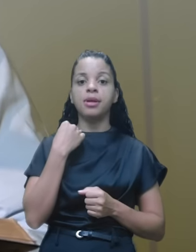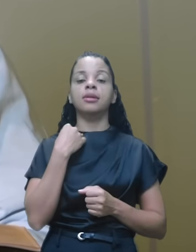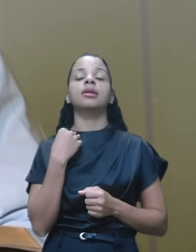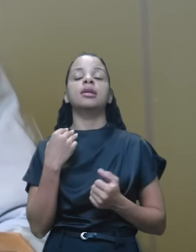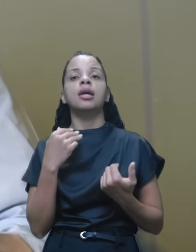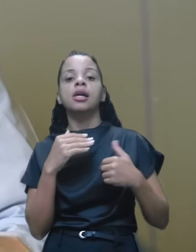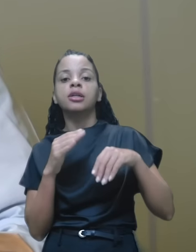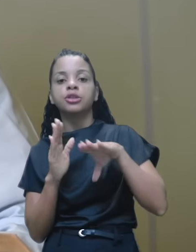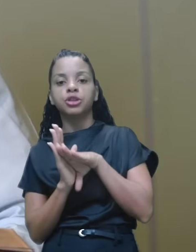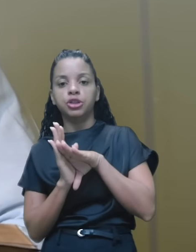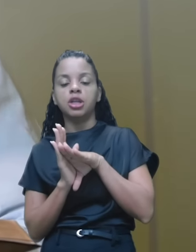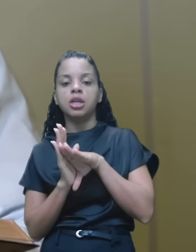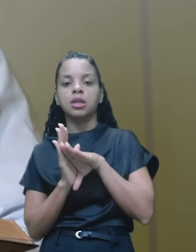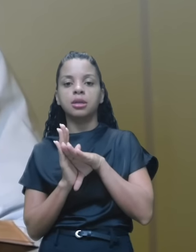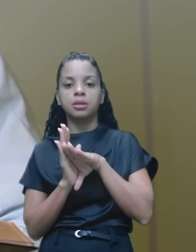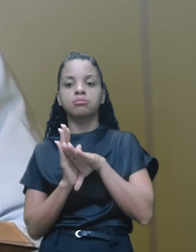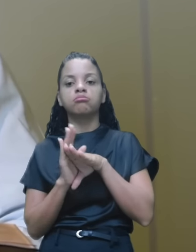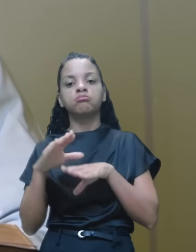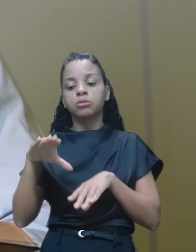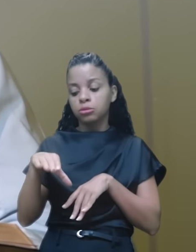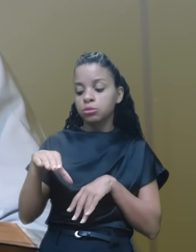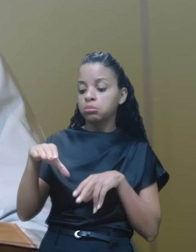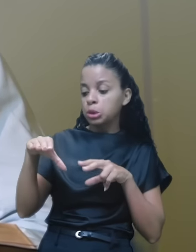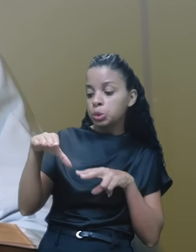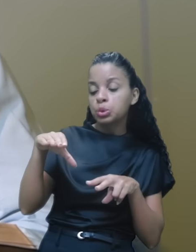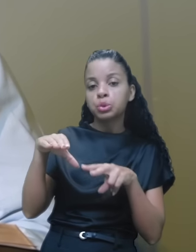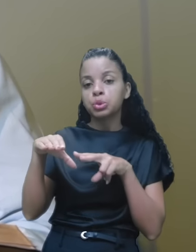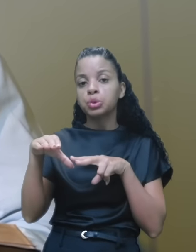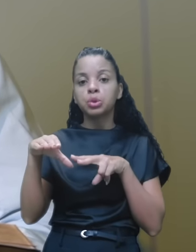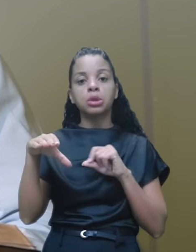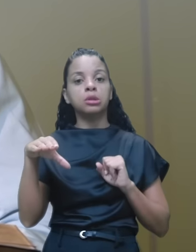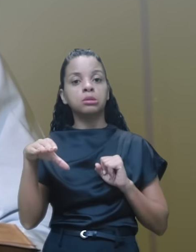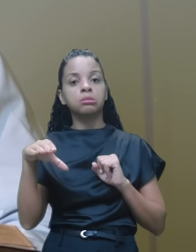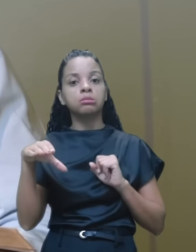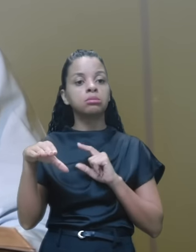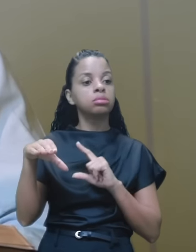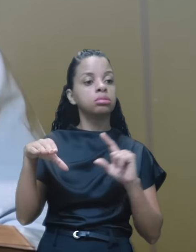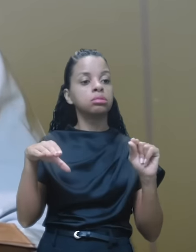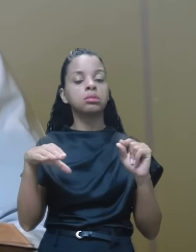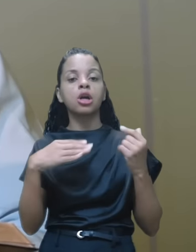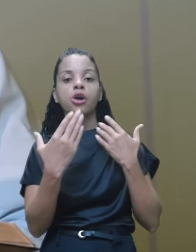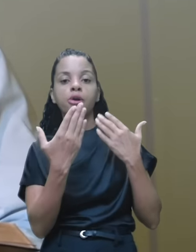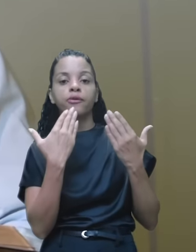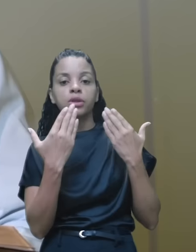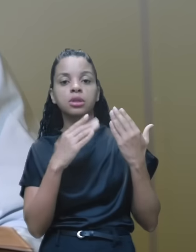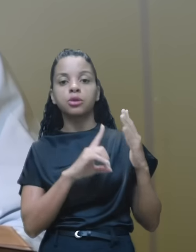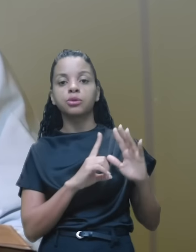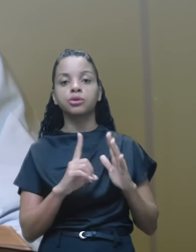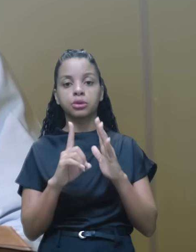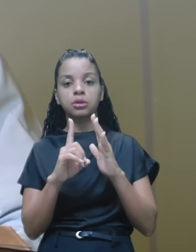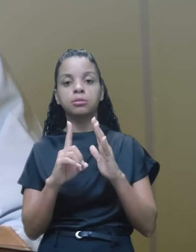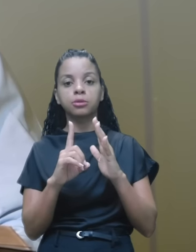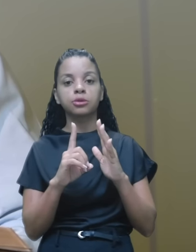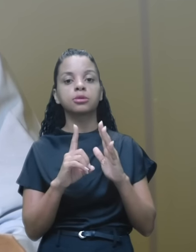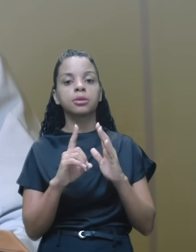viu que ele estava aberto, corre, né, para falar com os demais discípulos. Vale você fazer aí a leitura no livro